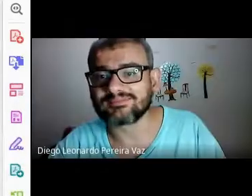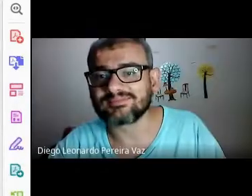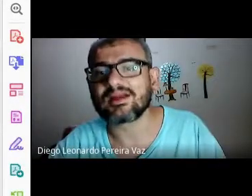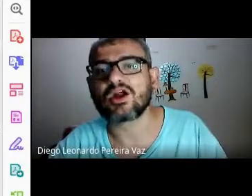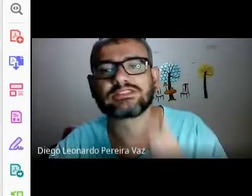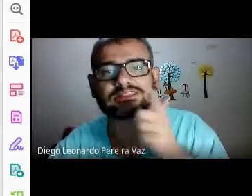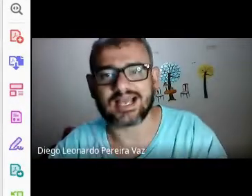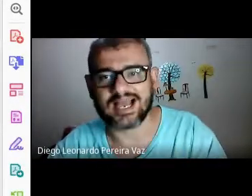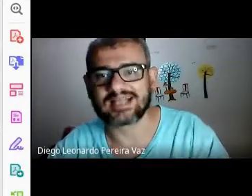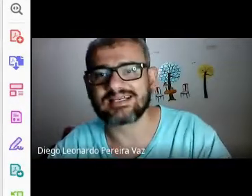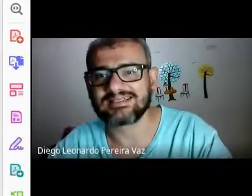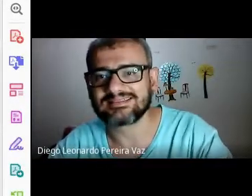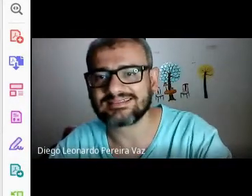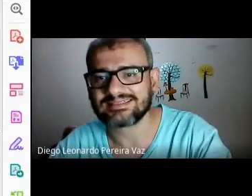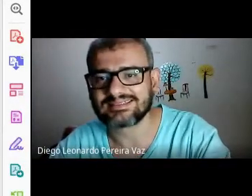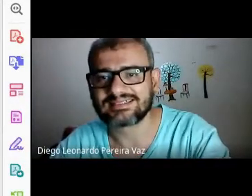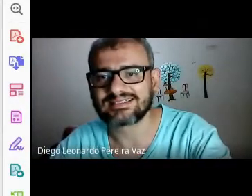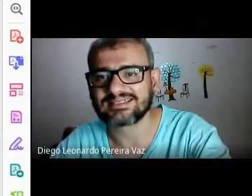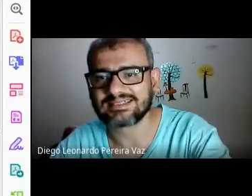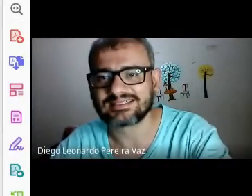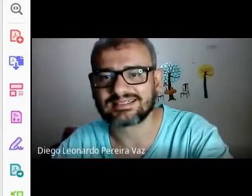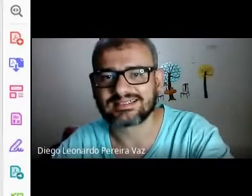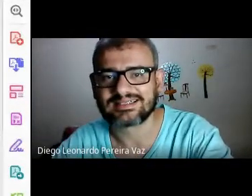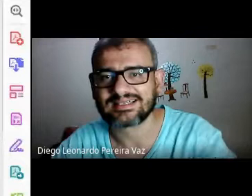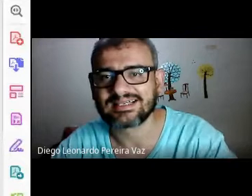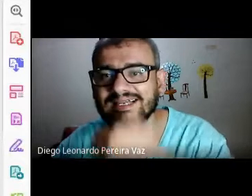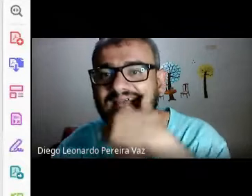Duane, consegue.